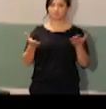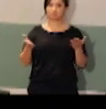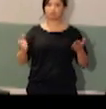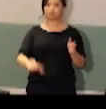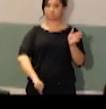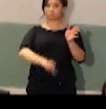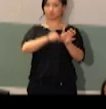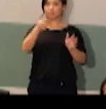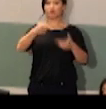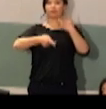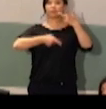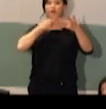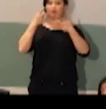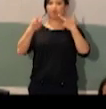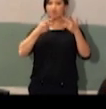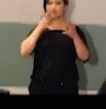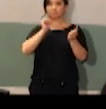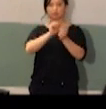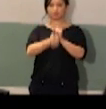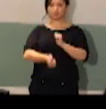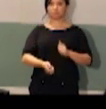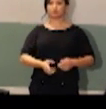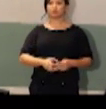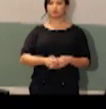favor, o candidato Hollenberg.